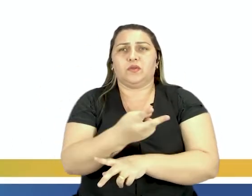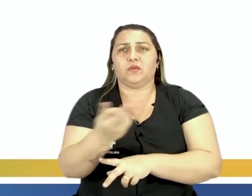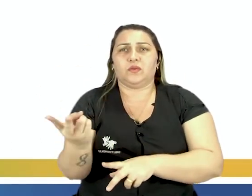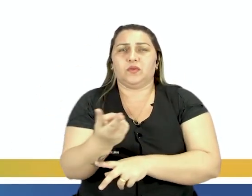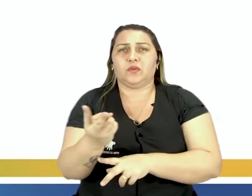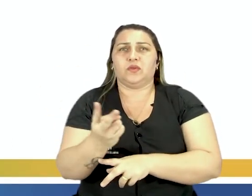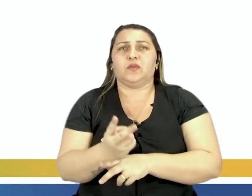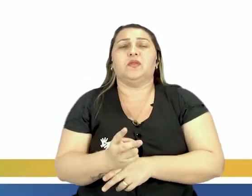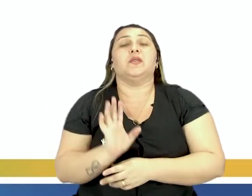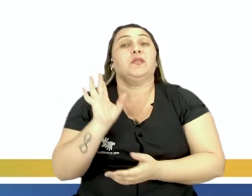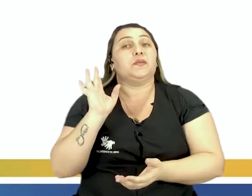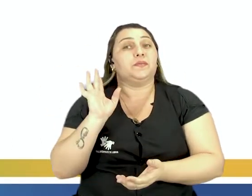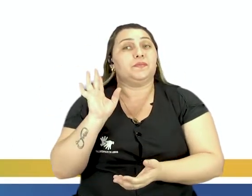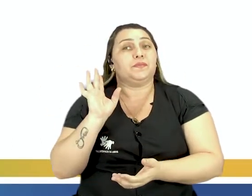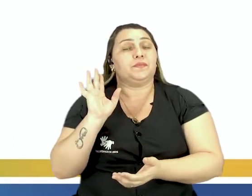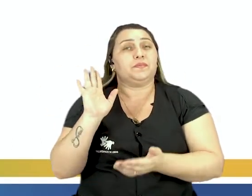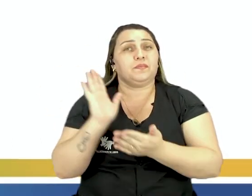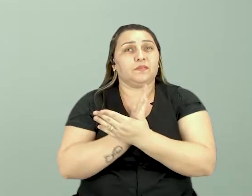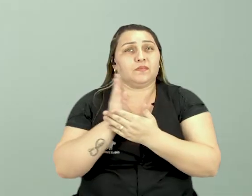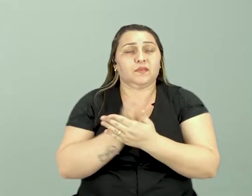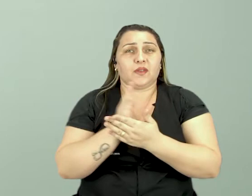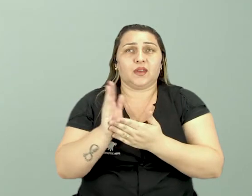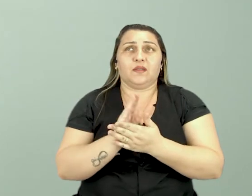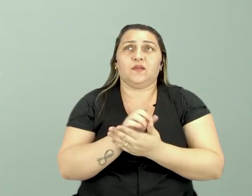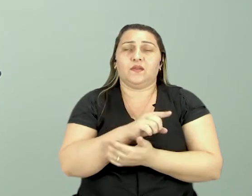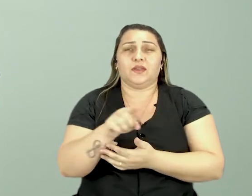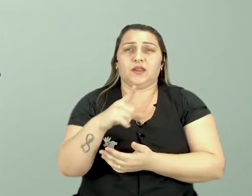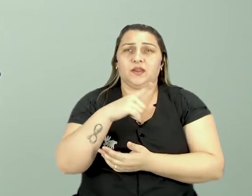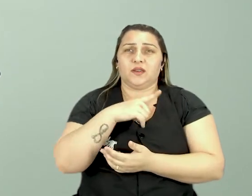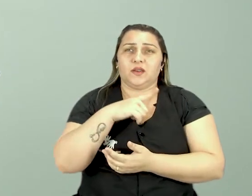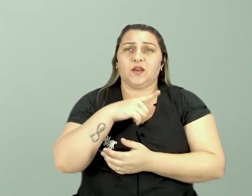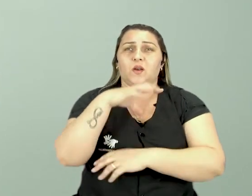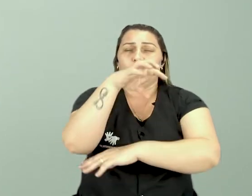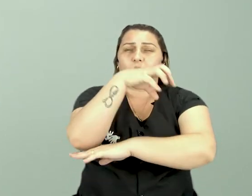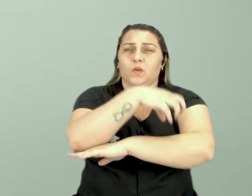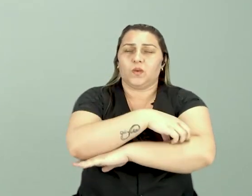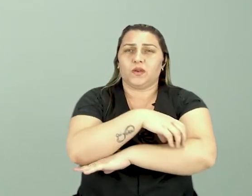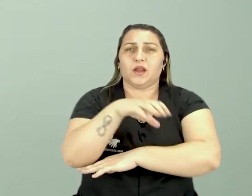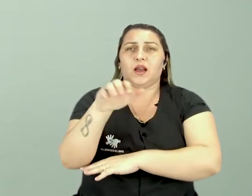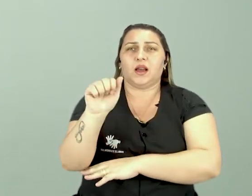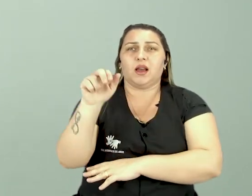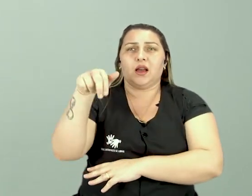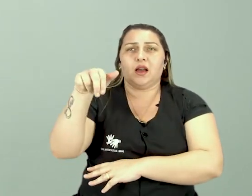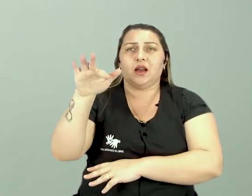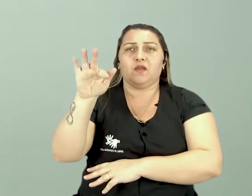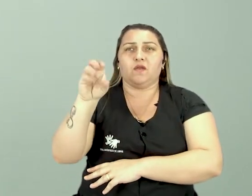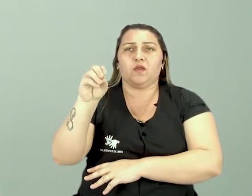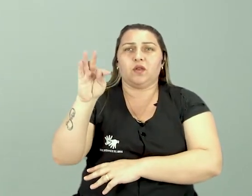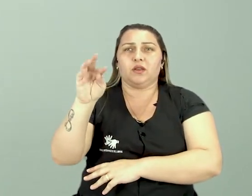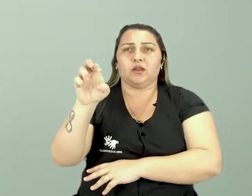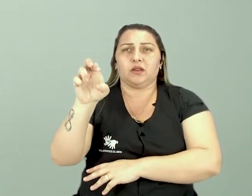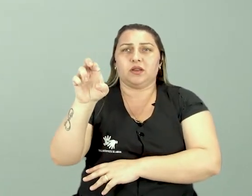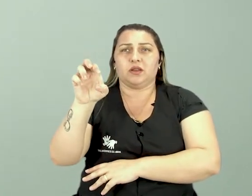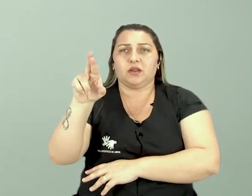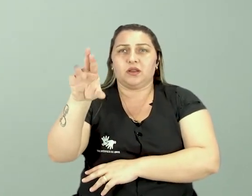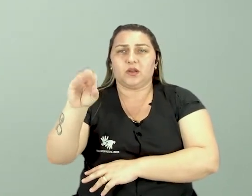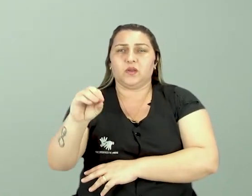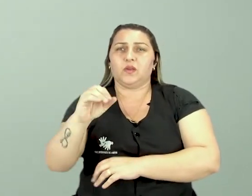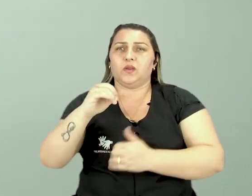óxidos? Geralmente, todas as vezes que você tiver um óxido anfótero, os elementos químicos